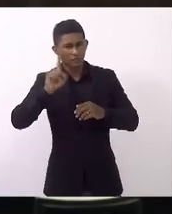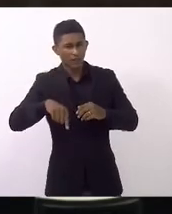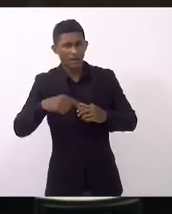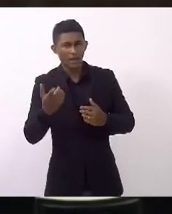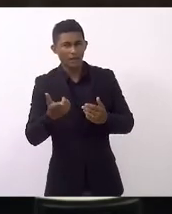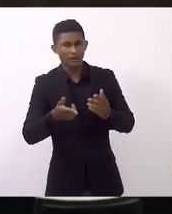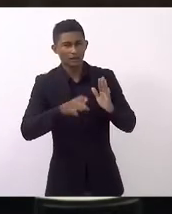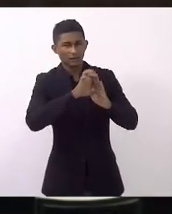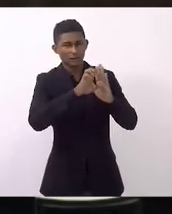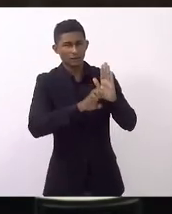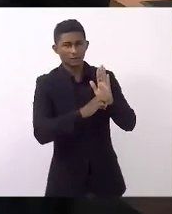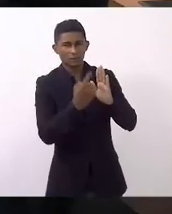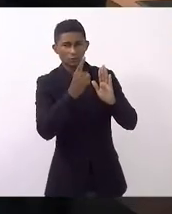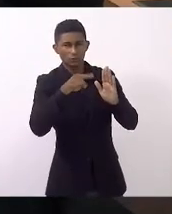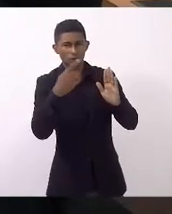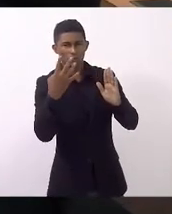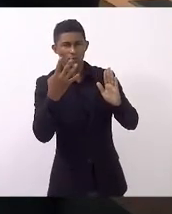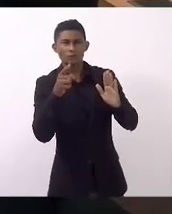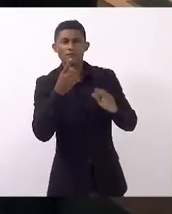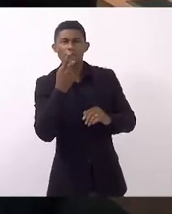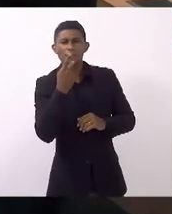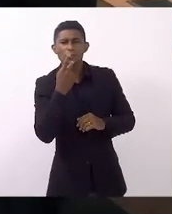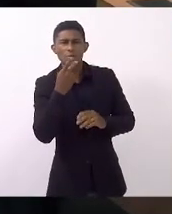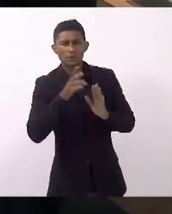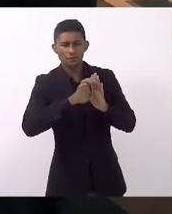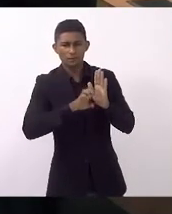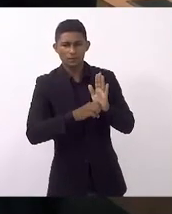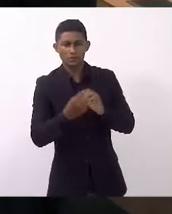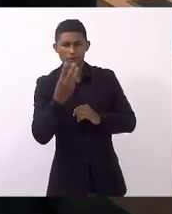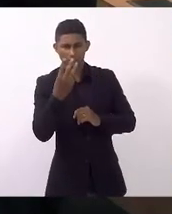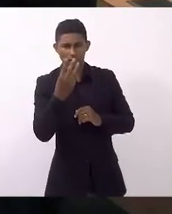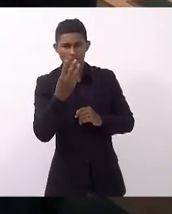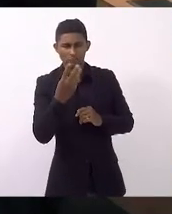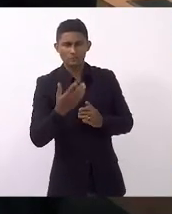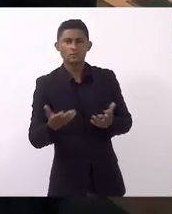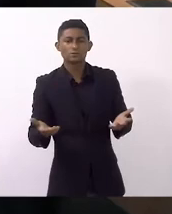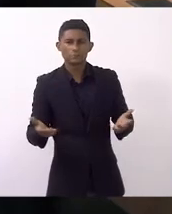número 1 e 4, porque o senhor falou 3.